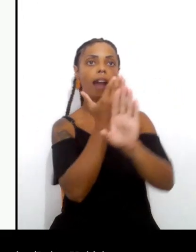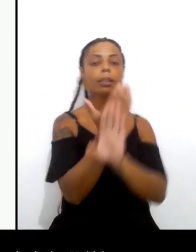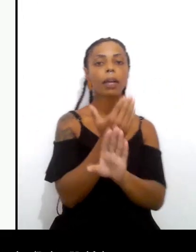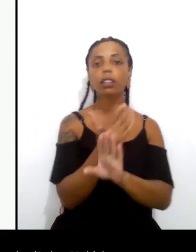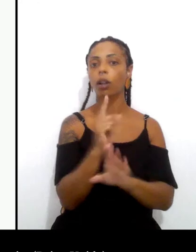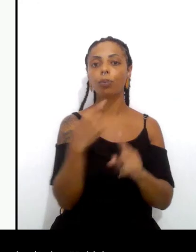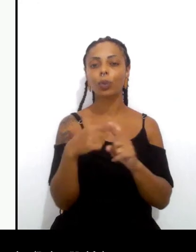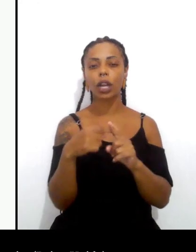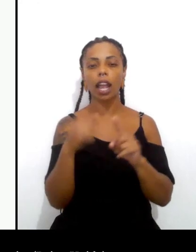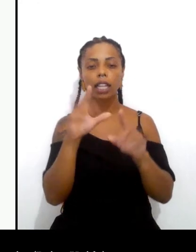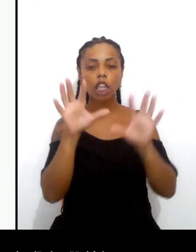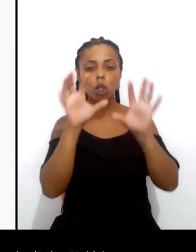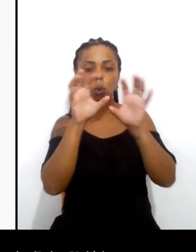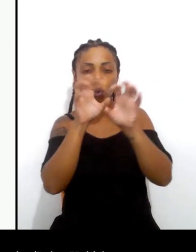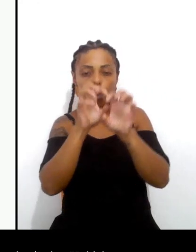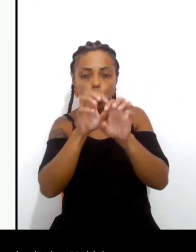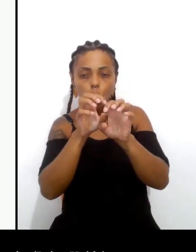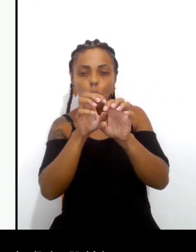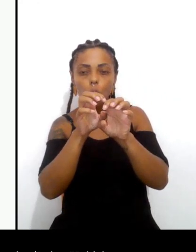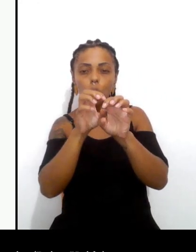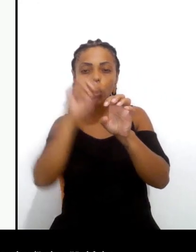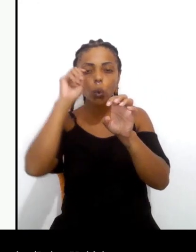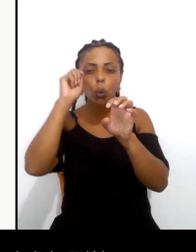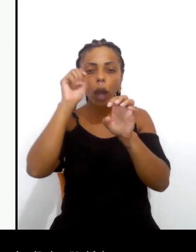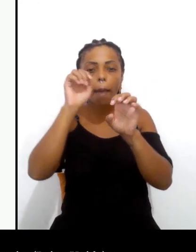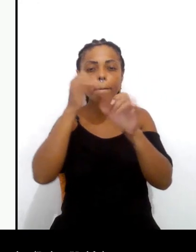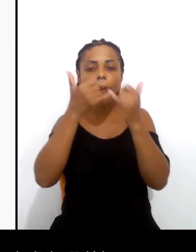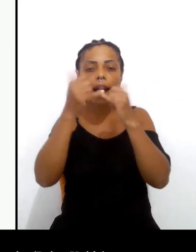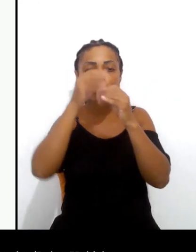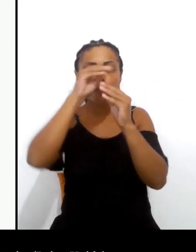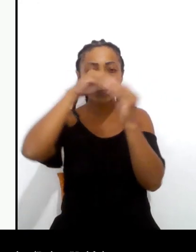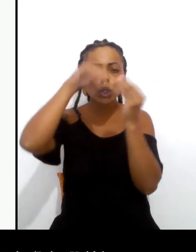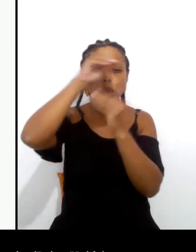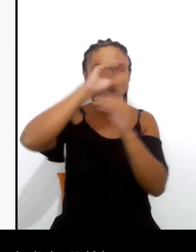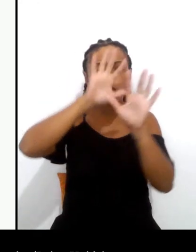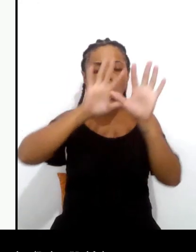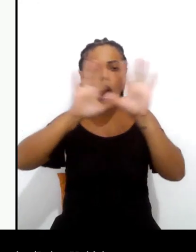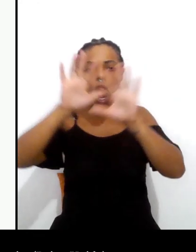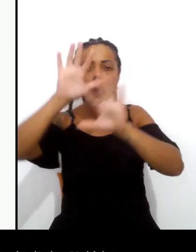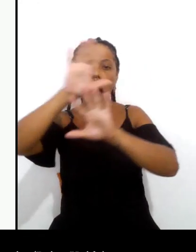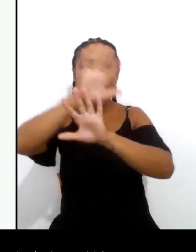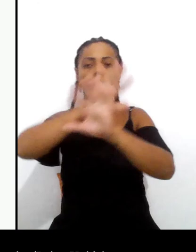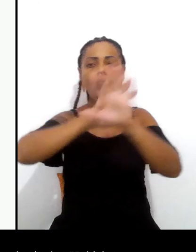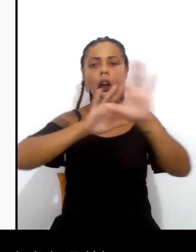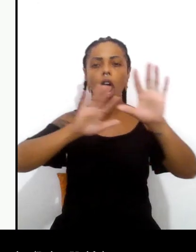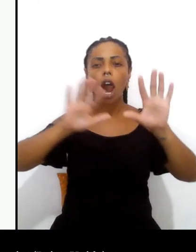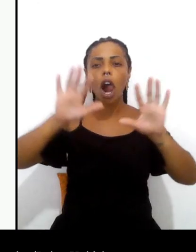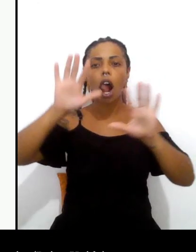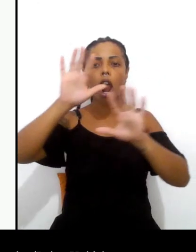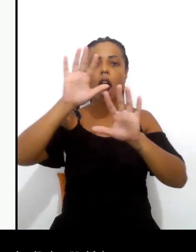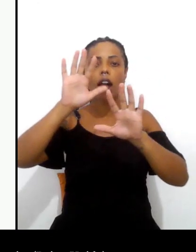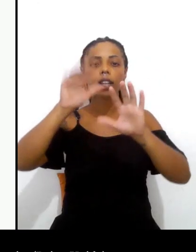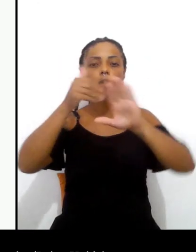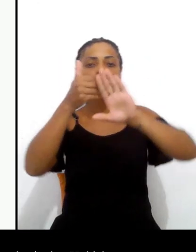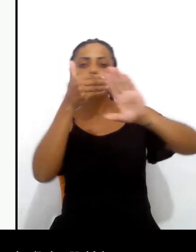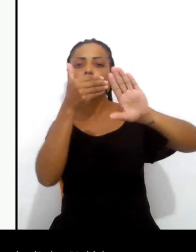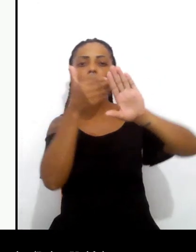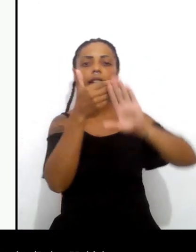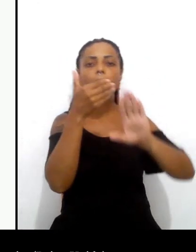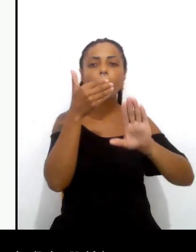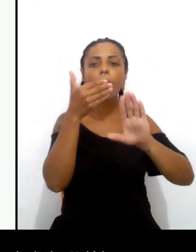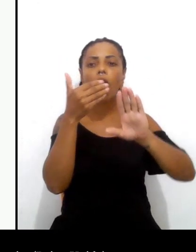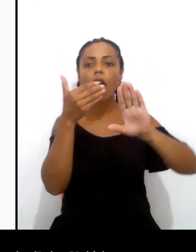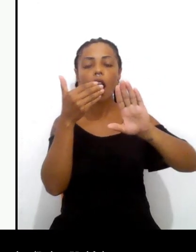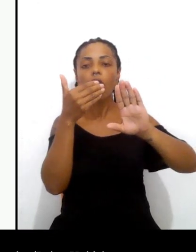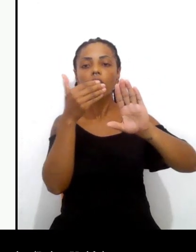essa função do negro que esfumaça os contrastes as fronteiras por exemplo entre a